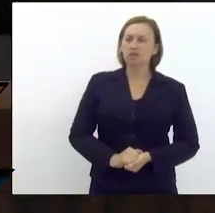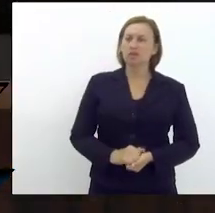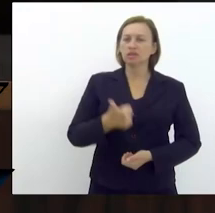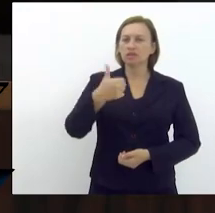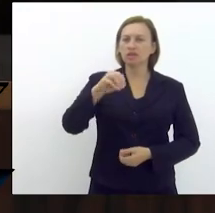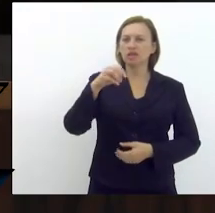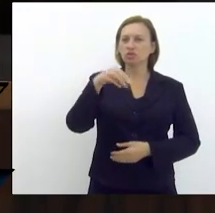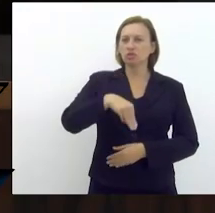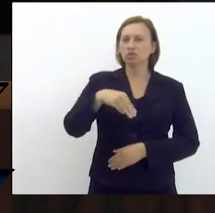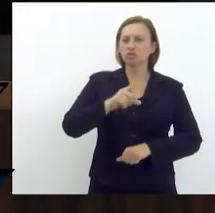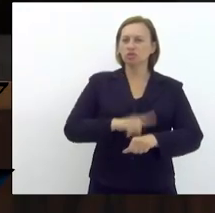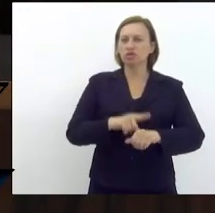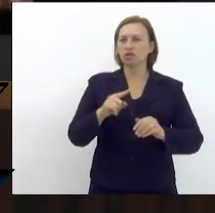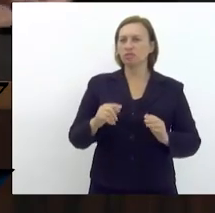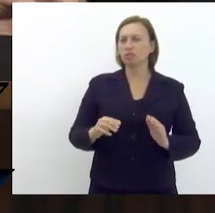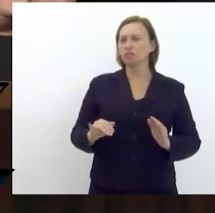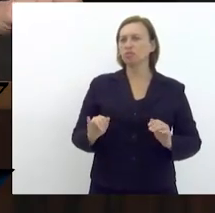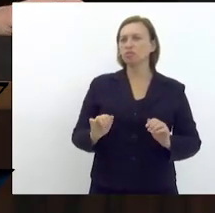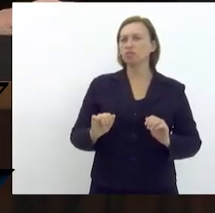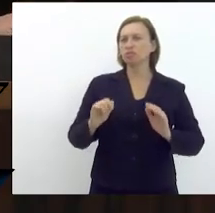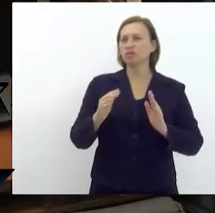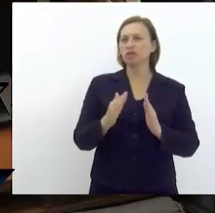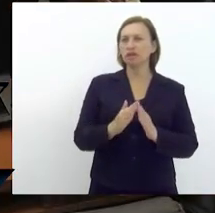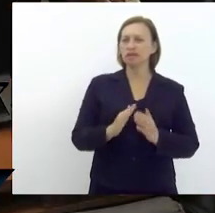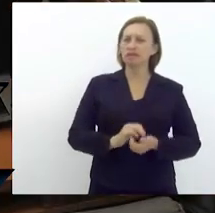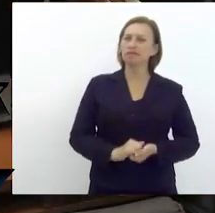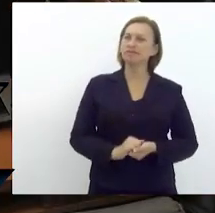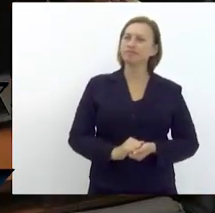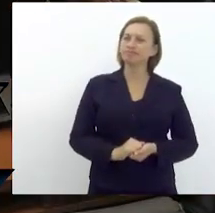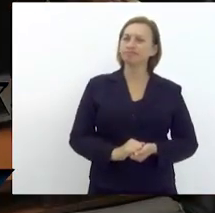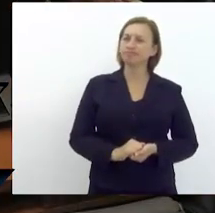excelência dispõe de 10 minutos para sua manifestação